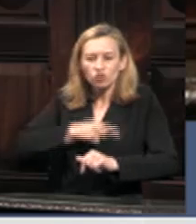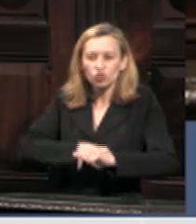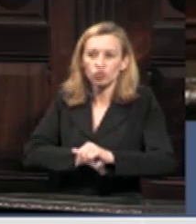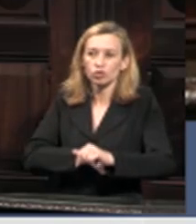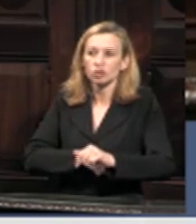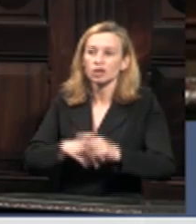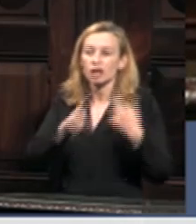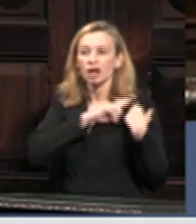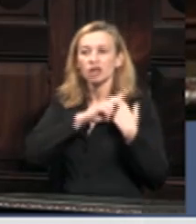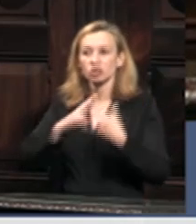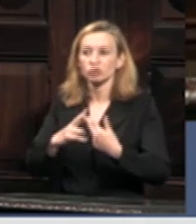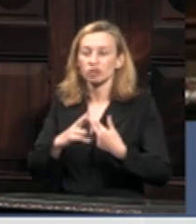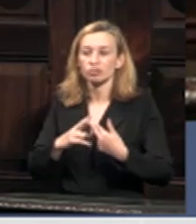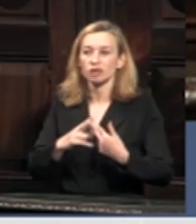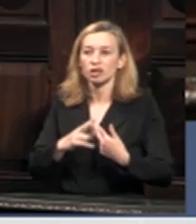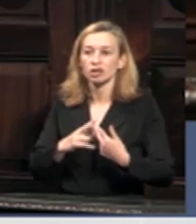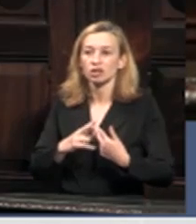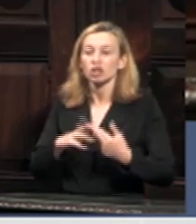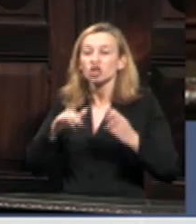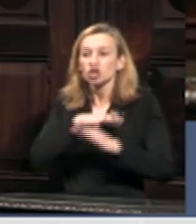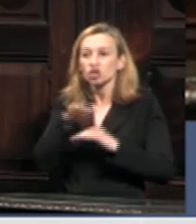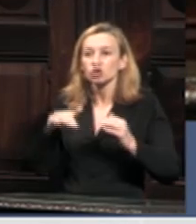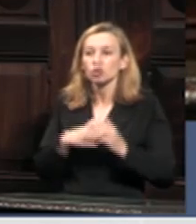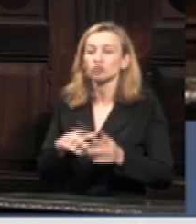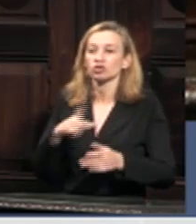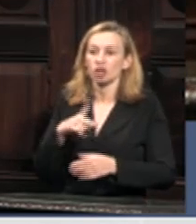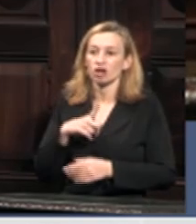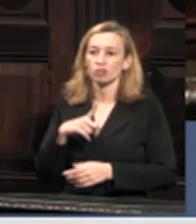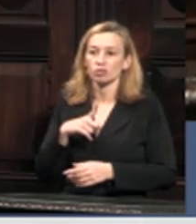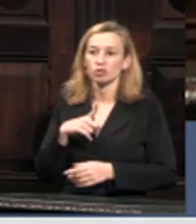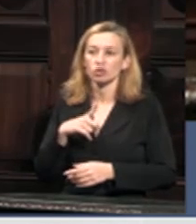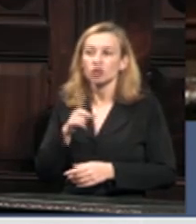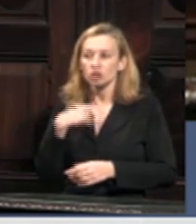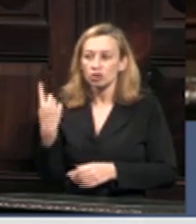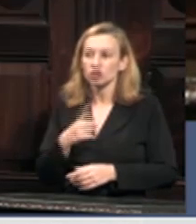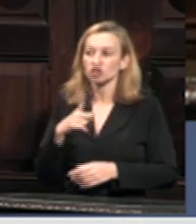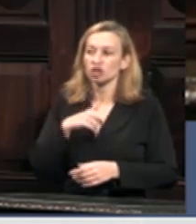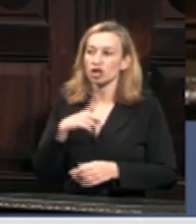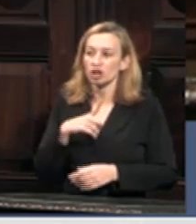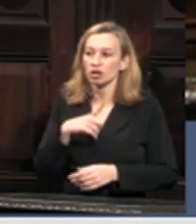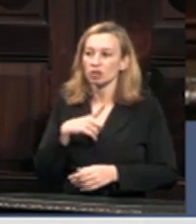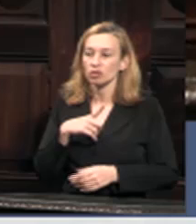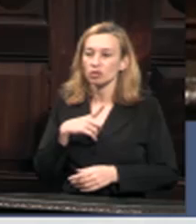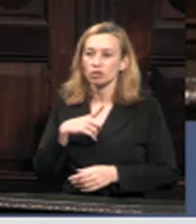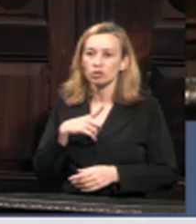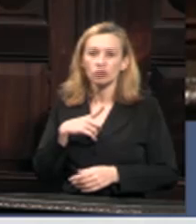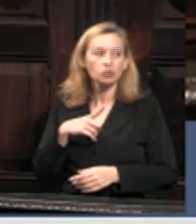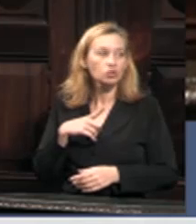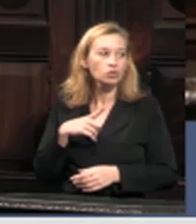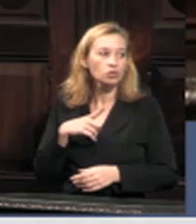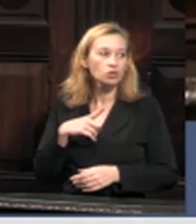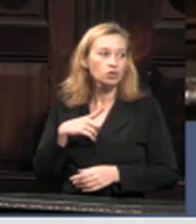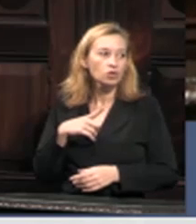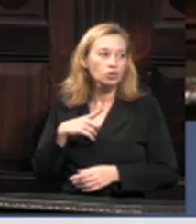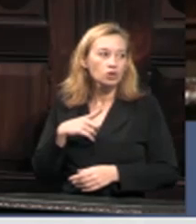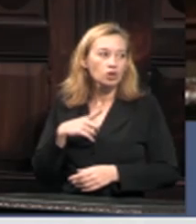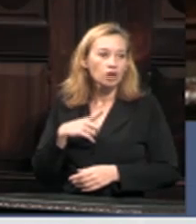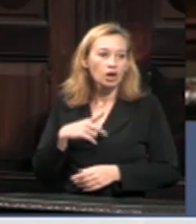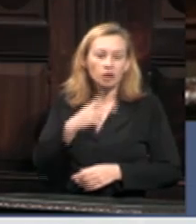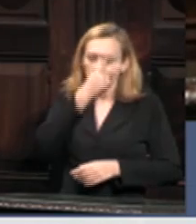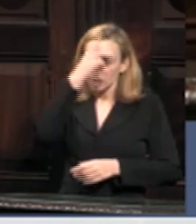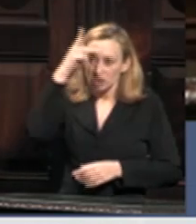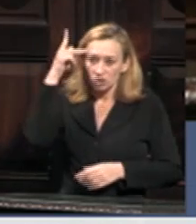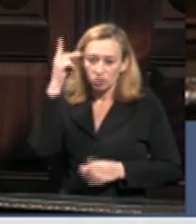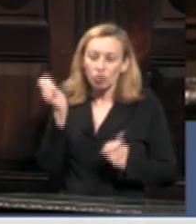na responsabilidade que todos nós temos. Nós temos, de um lado, um gestor conhecido e